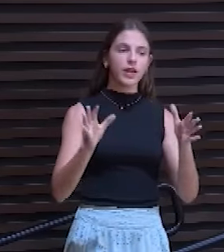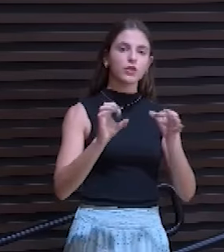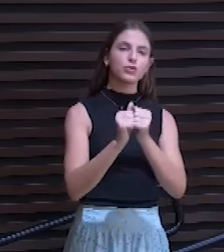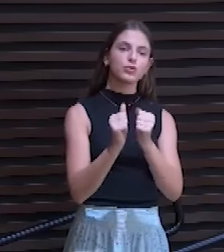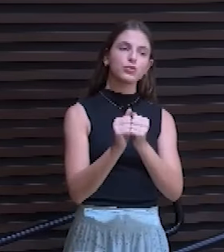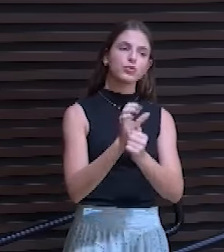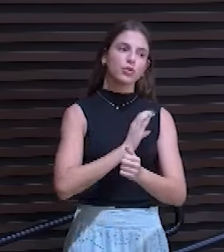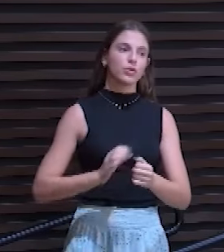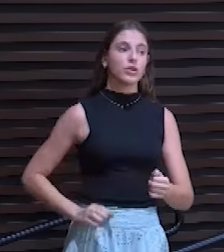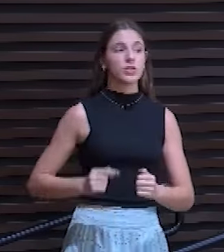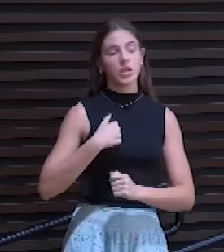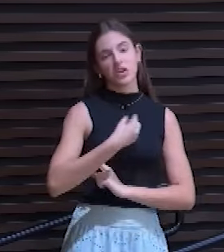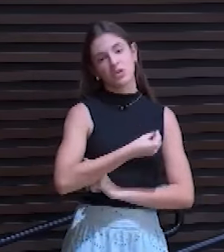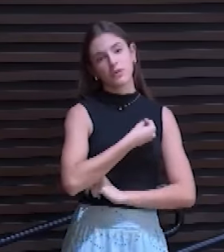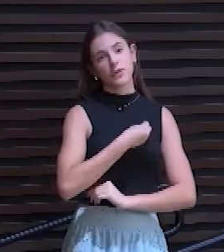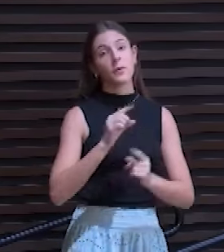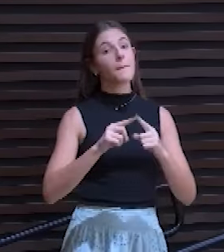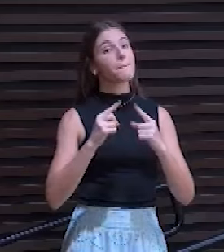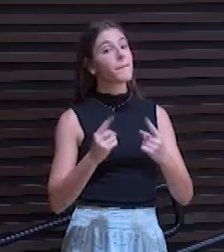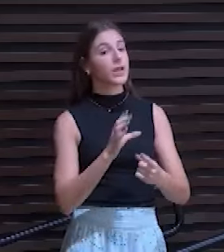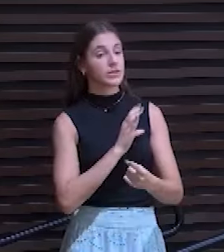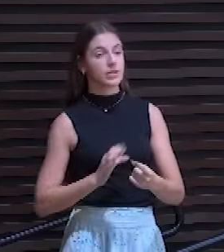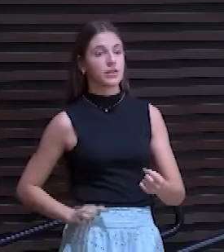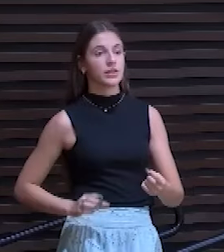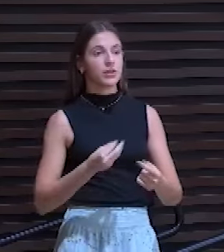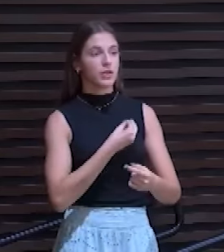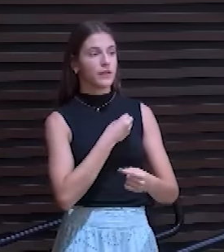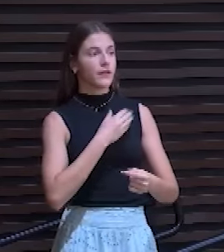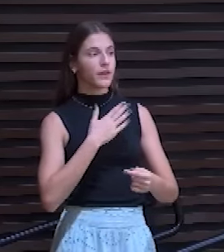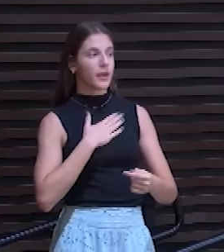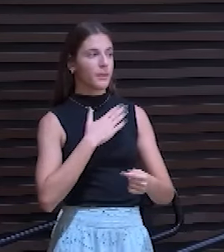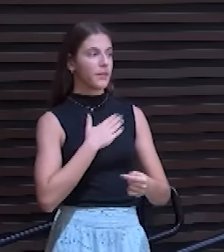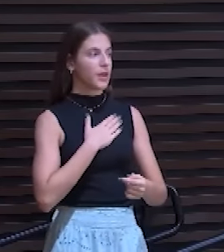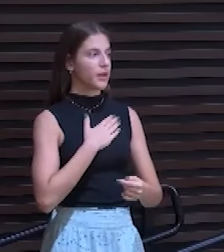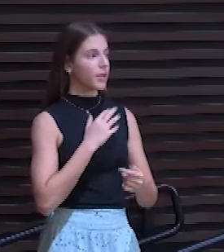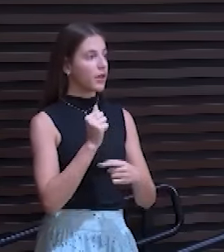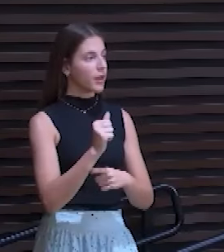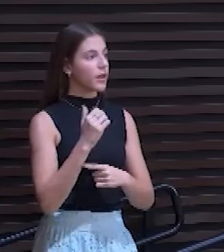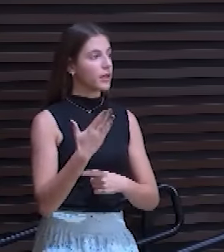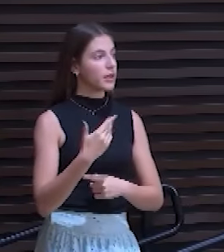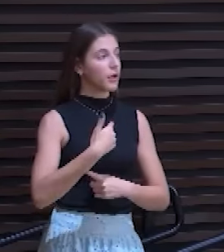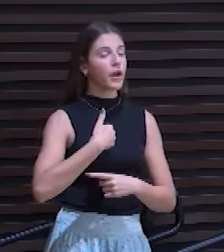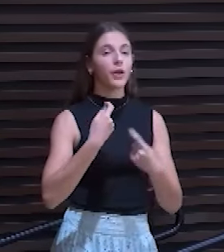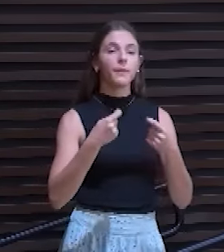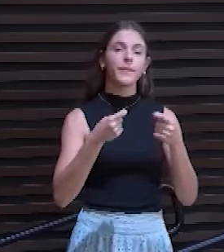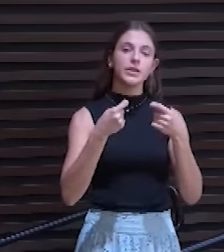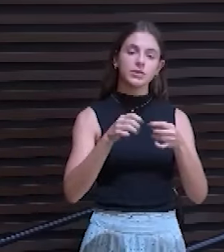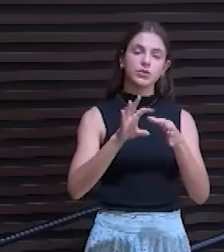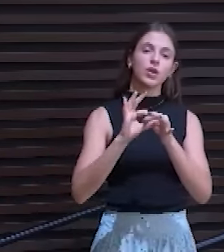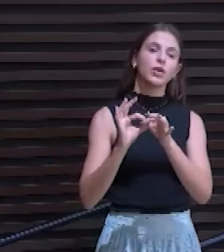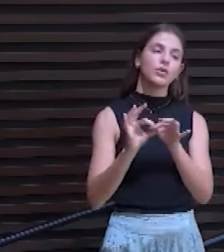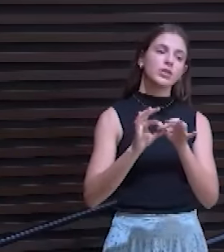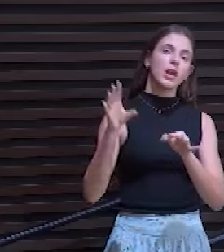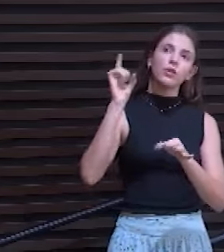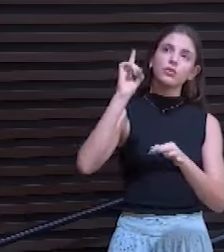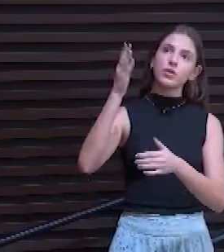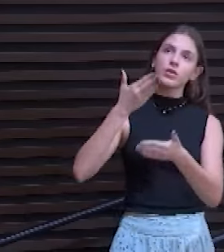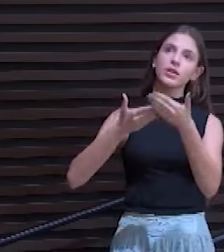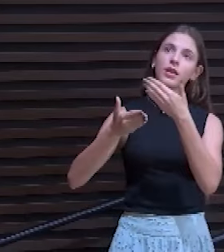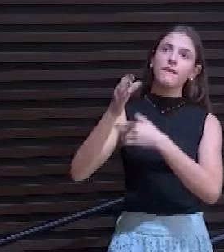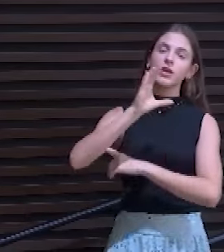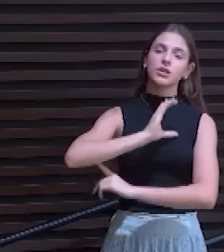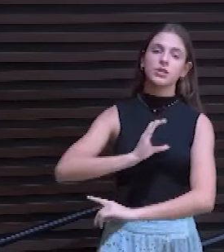eu, mas Cristo vive em mim. Então, a primeira coisa que eu preciso é ser reconciliado com Deus por meio de Cristo.